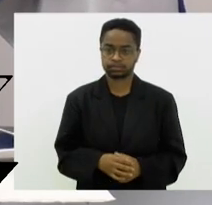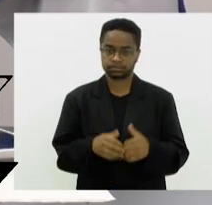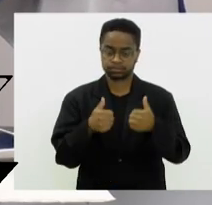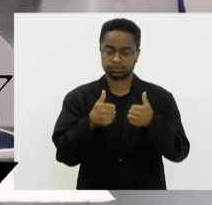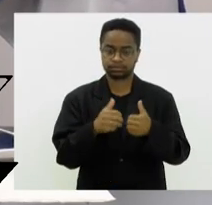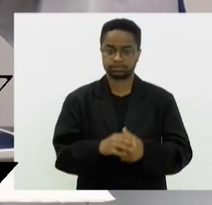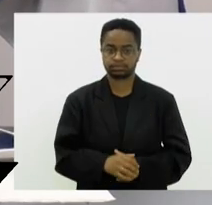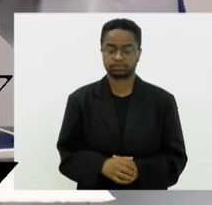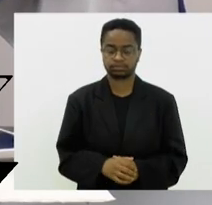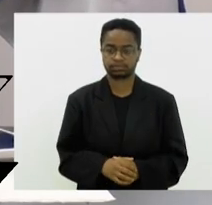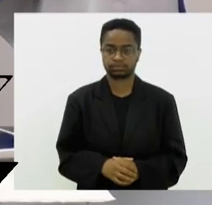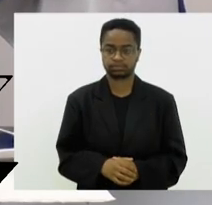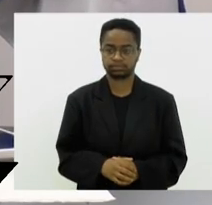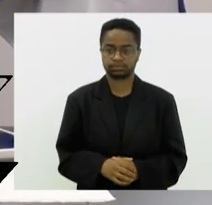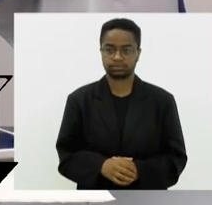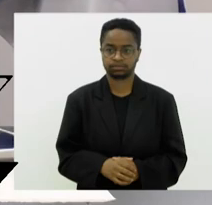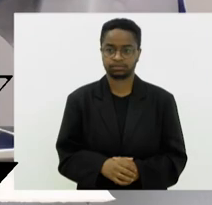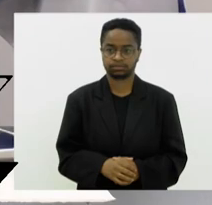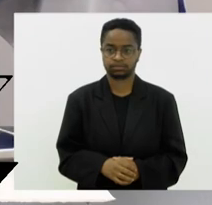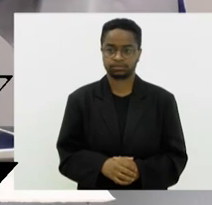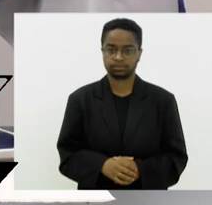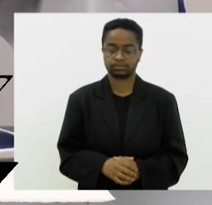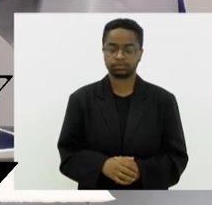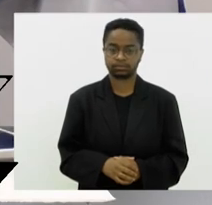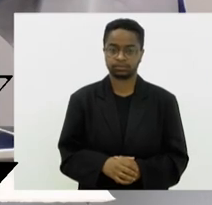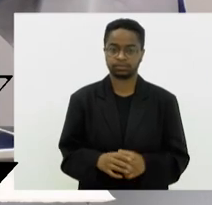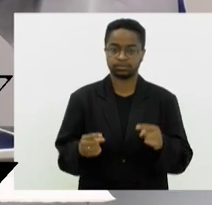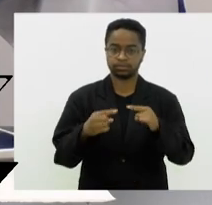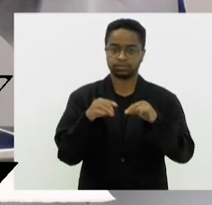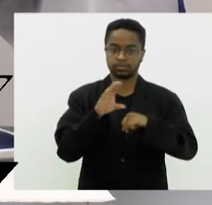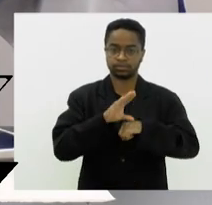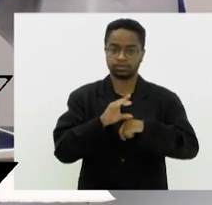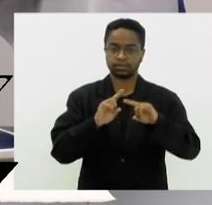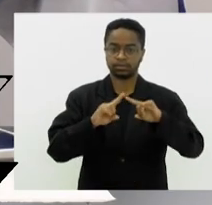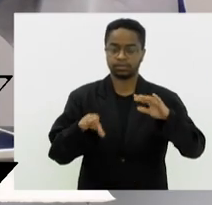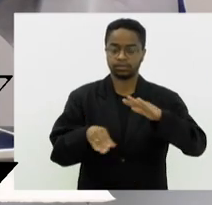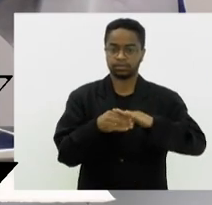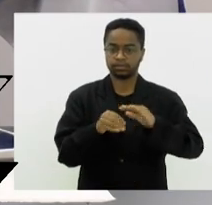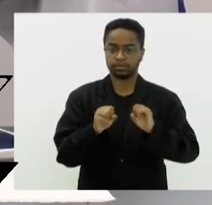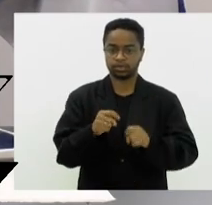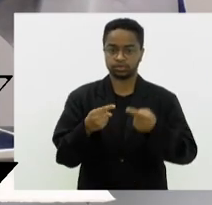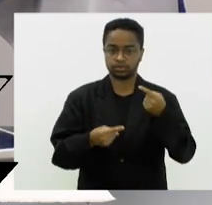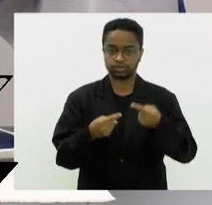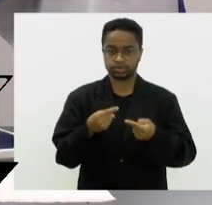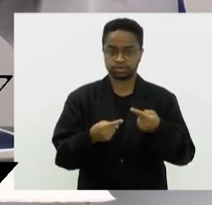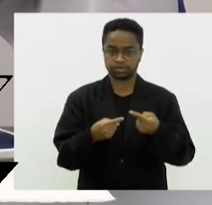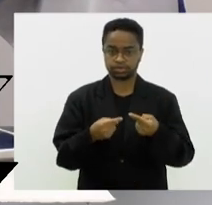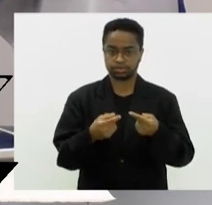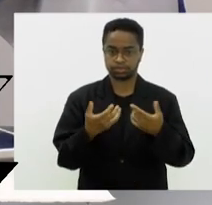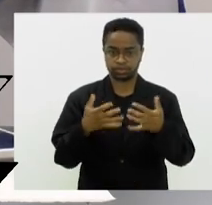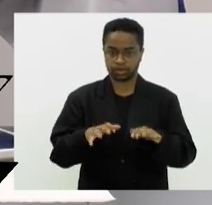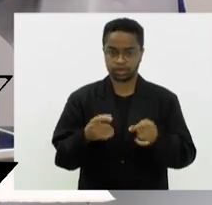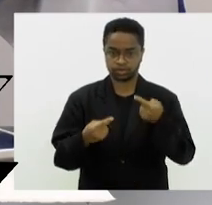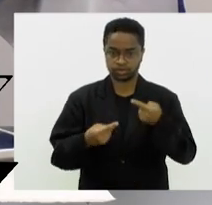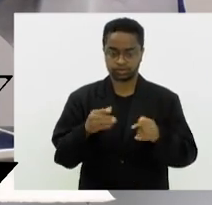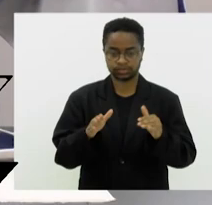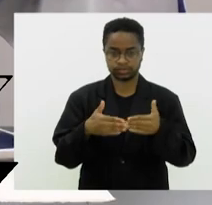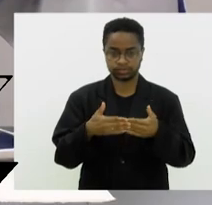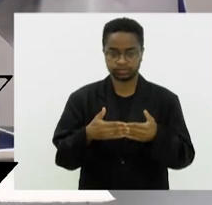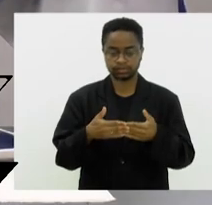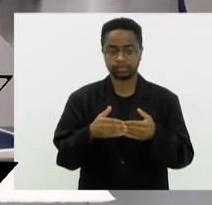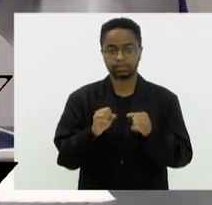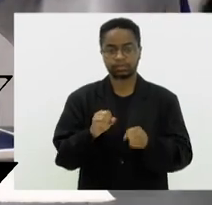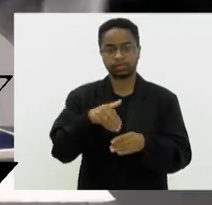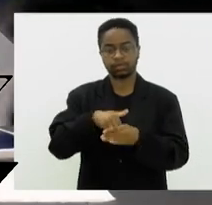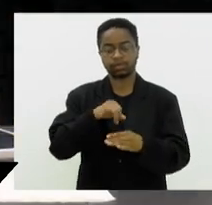Foi. Foi, não. Constitucionalidade com emendas. Em discussão. Não havendo quem queira discutir, encerrada a discussão e